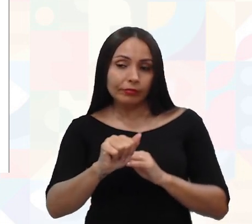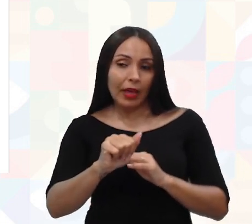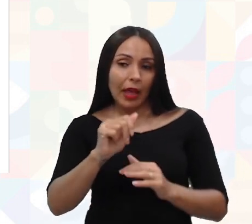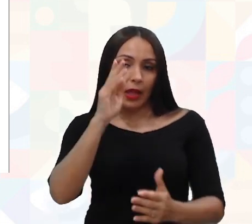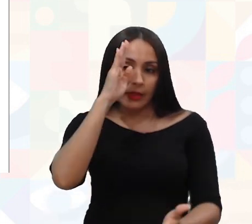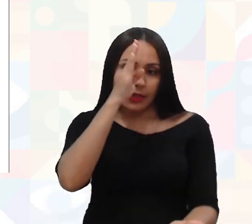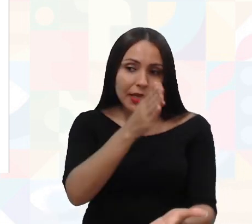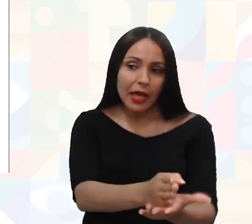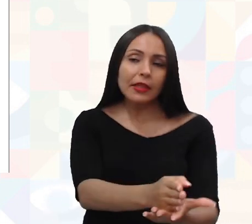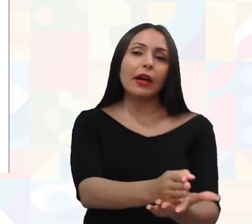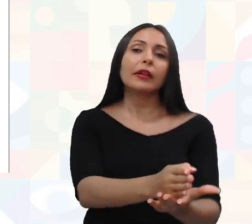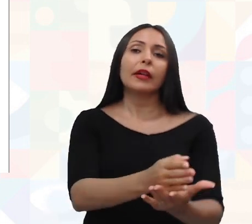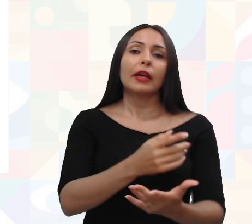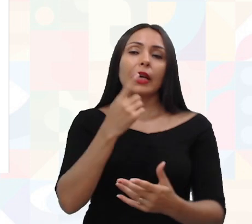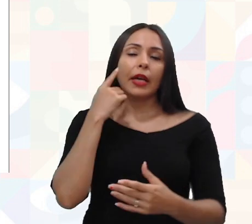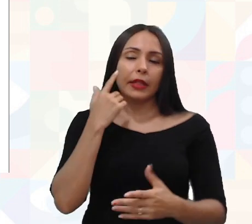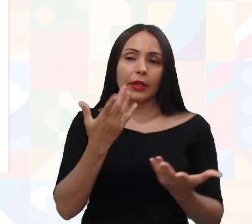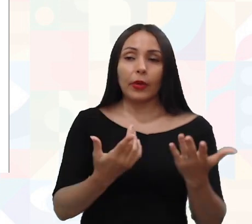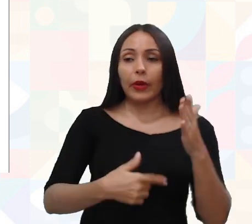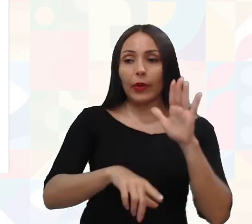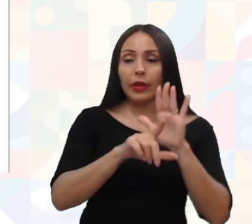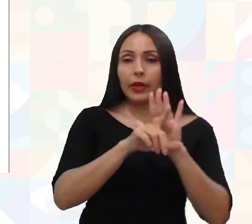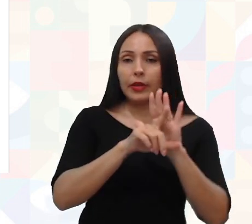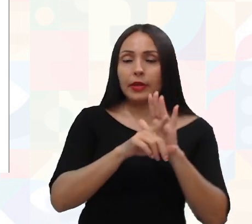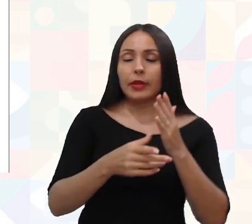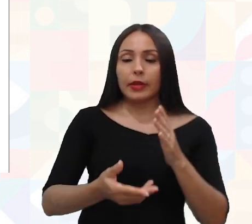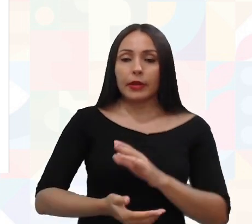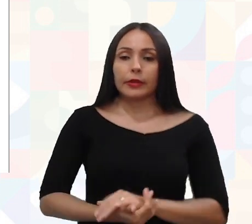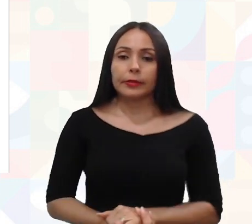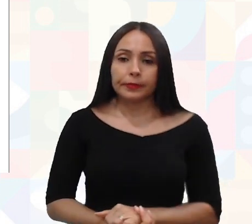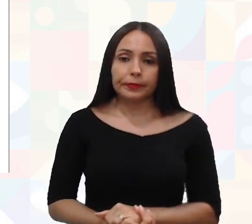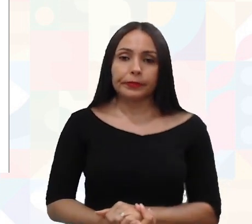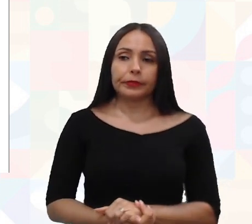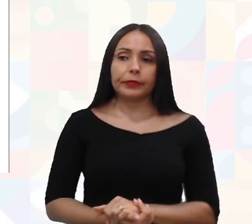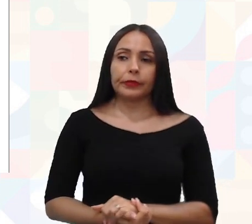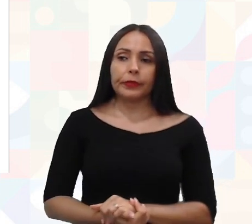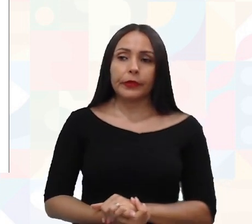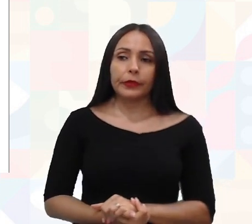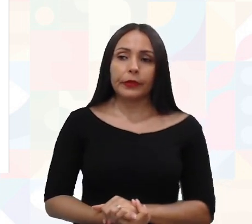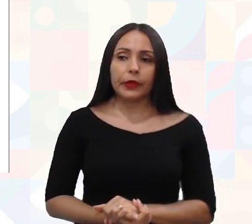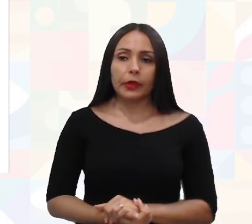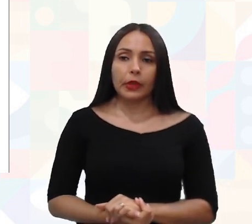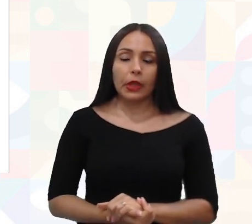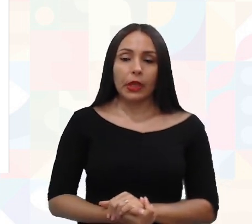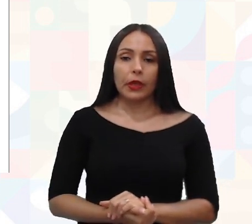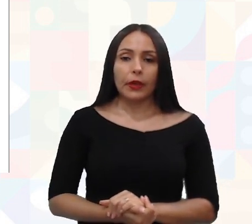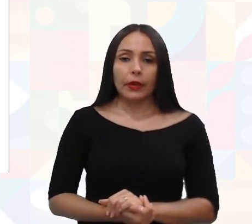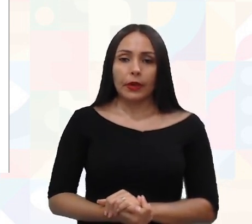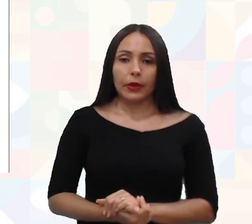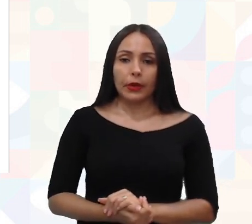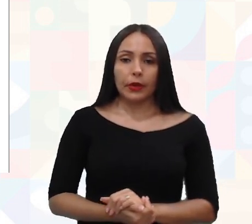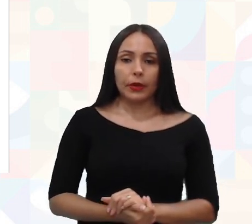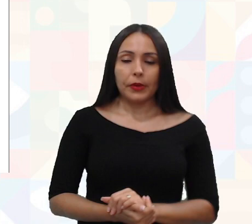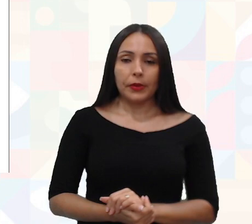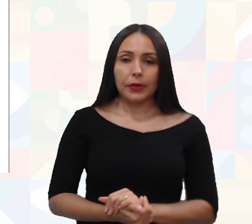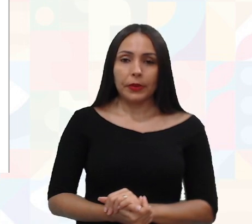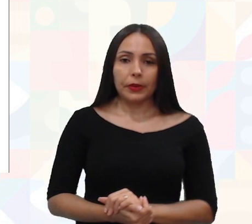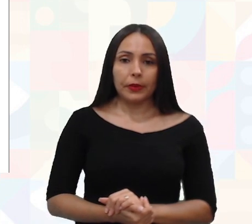vendo um quadro, né, na sua dimensão proporcional ao ambiente, né,